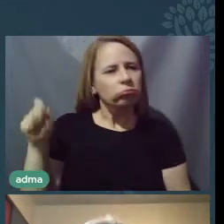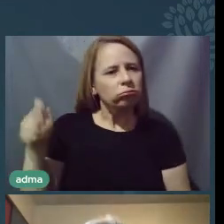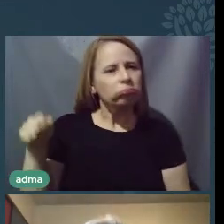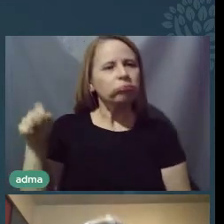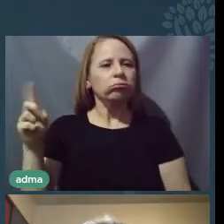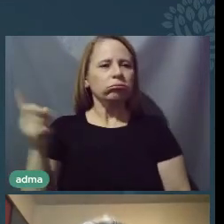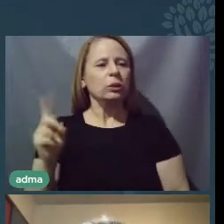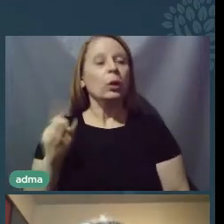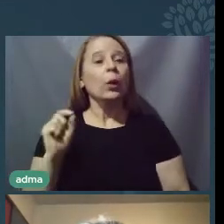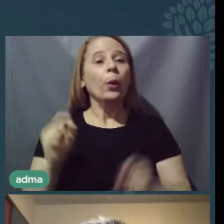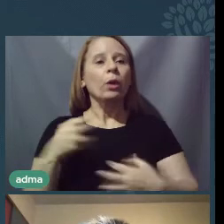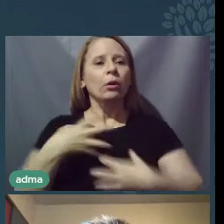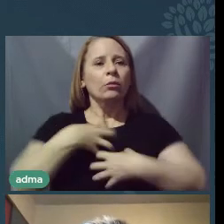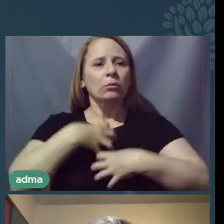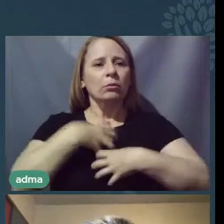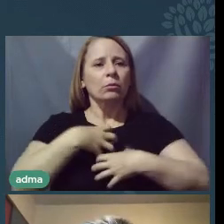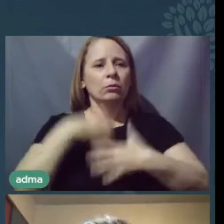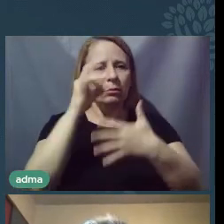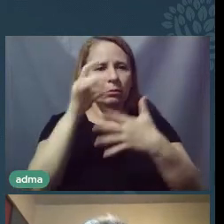relacionado a sintomas